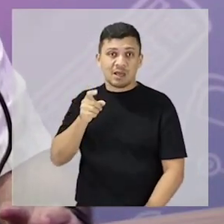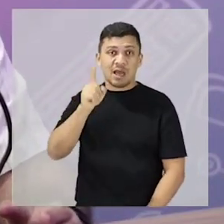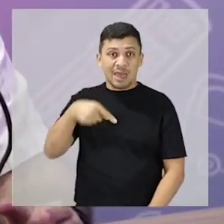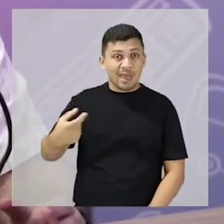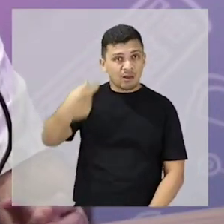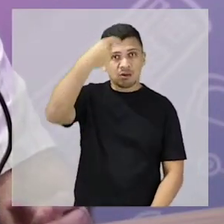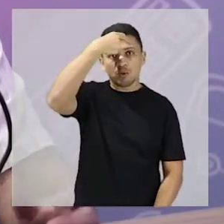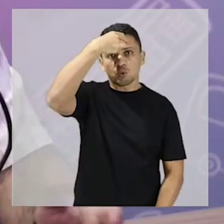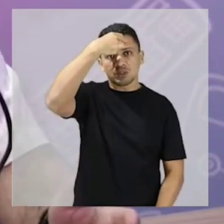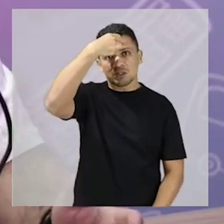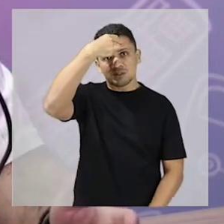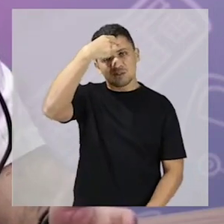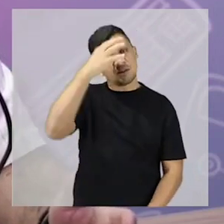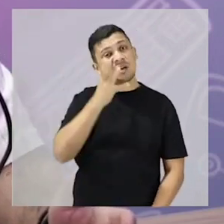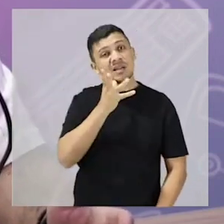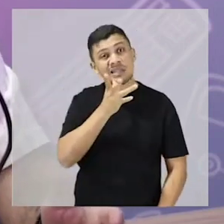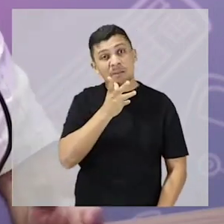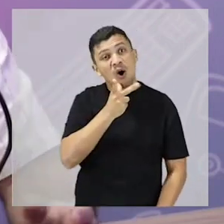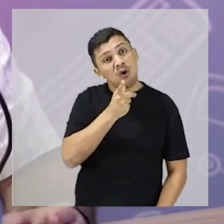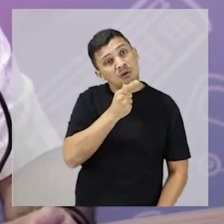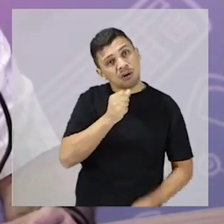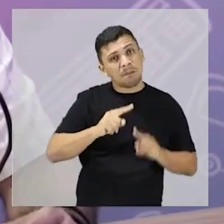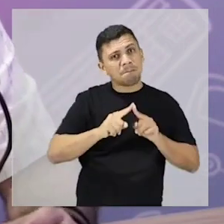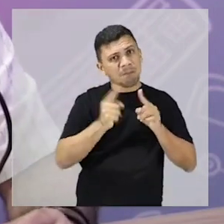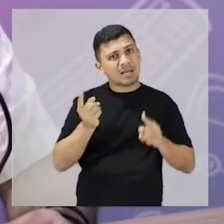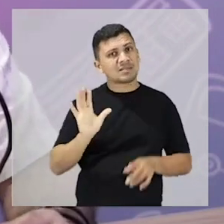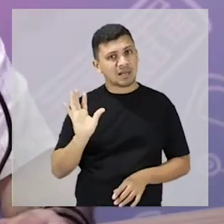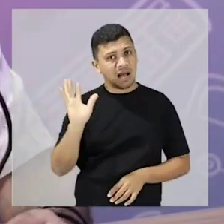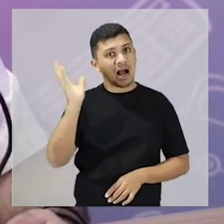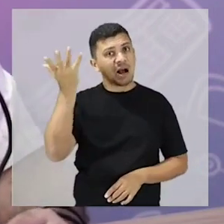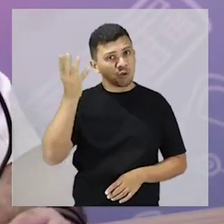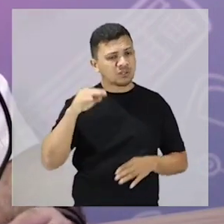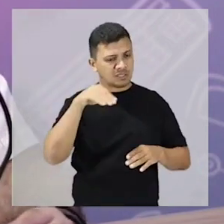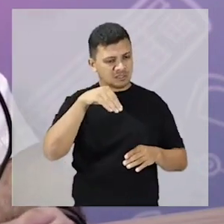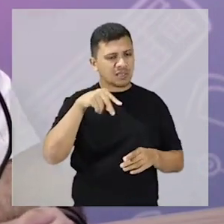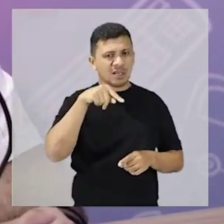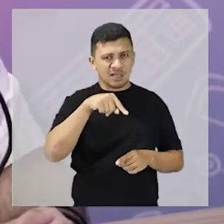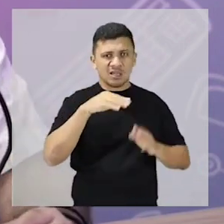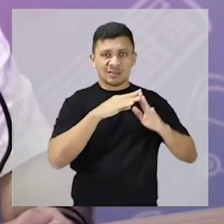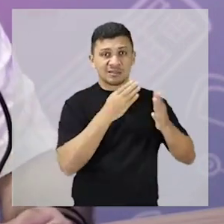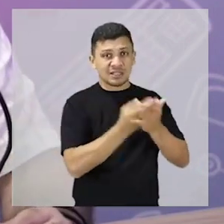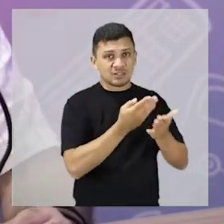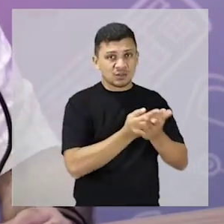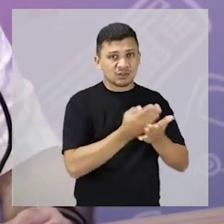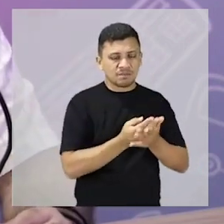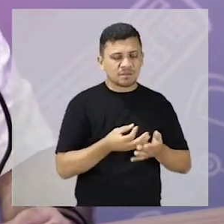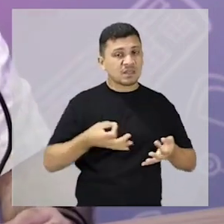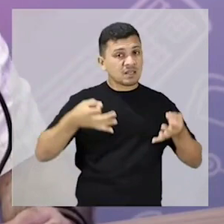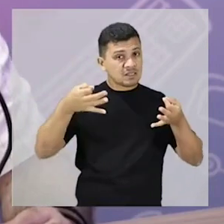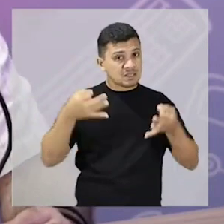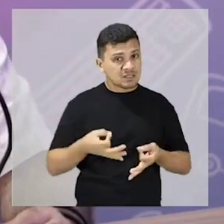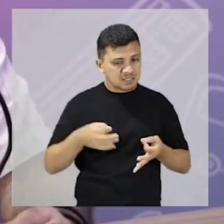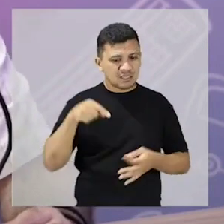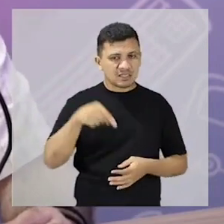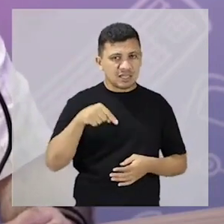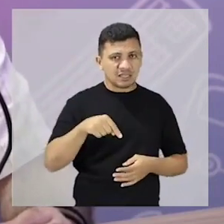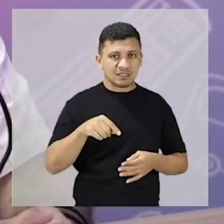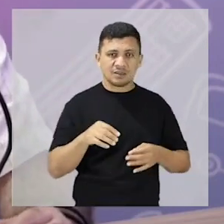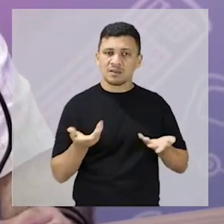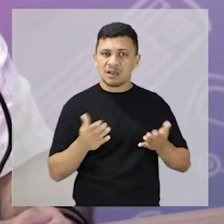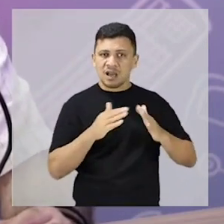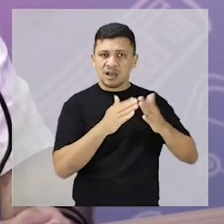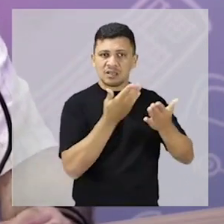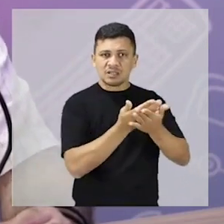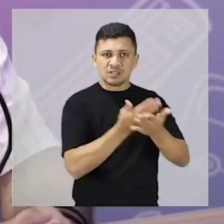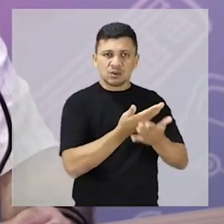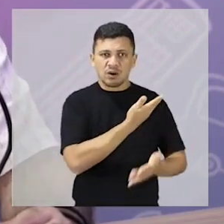né? Que demora um tempo, mas ela consegue acontecer ainda no período escolar. Sim. Tenho certeza que muitos estudantes da nossa rede pública